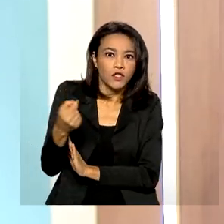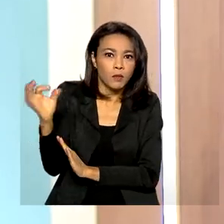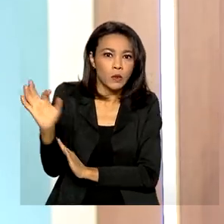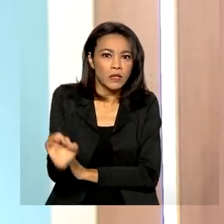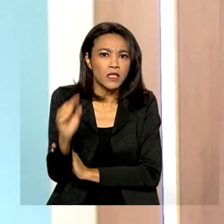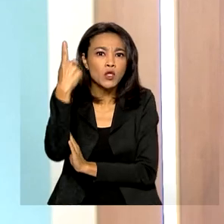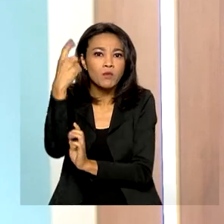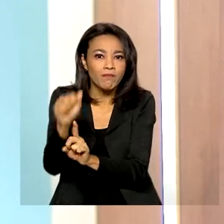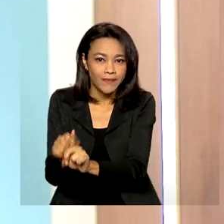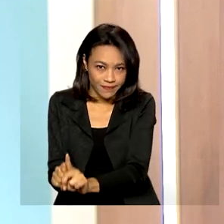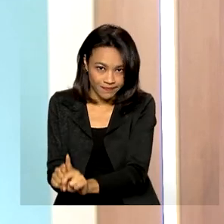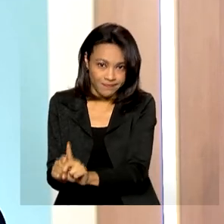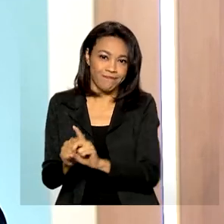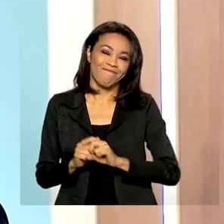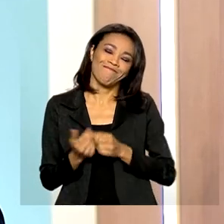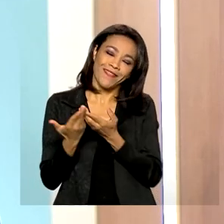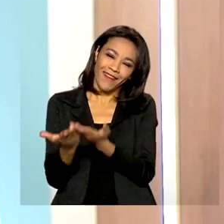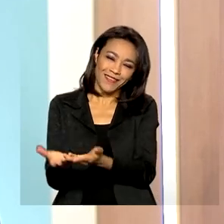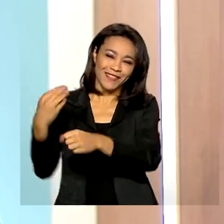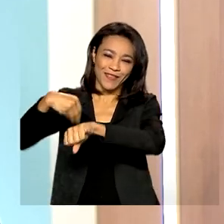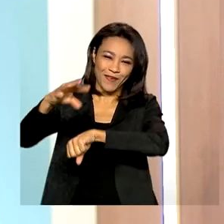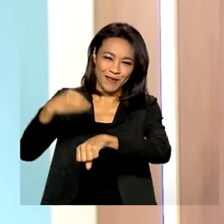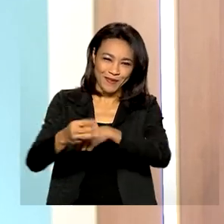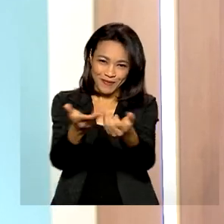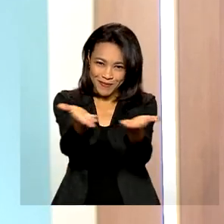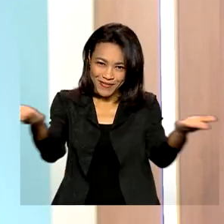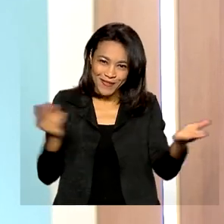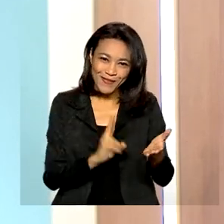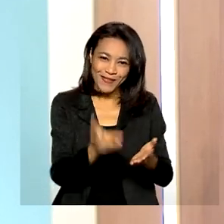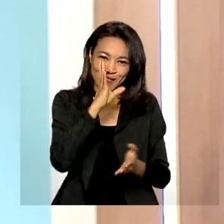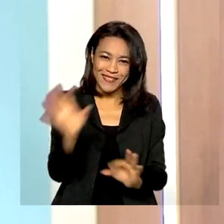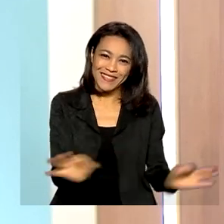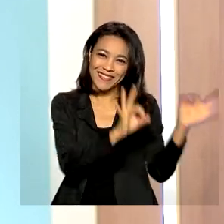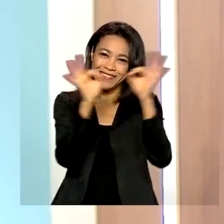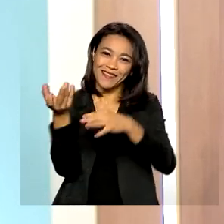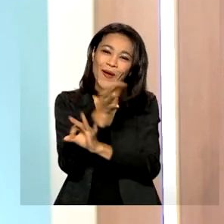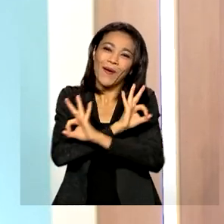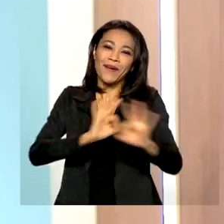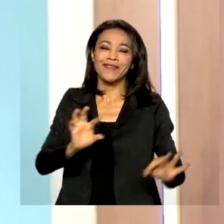apenas um mês. Essa era a informação que eu tinha para você hoje, continue conosco e tenha um ótimo dia.